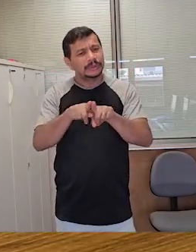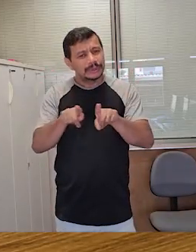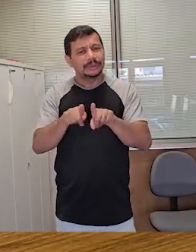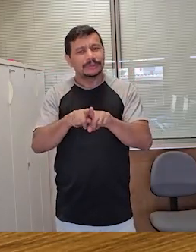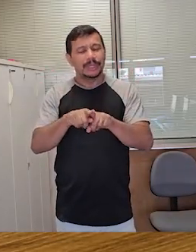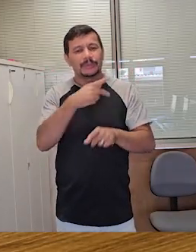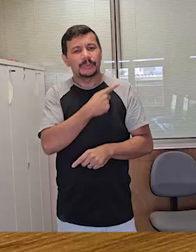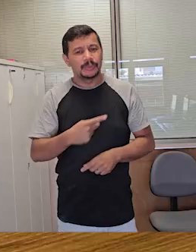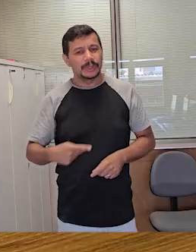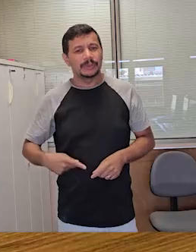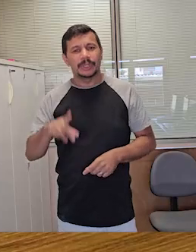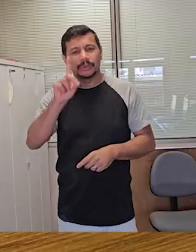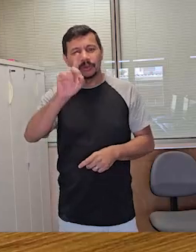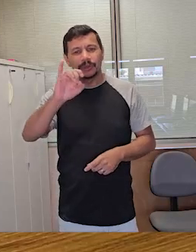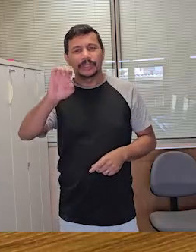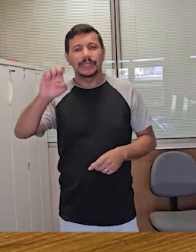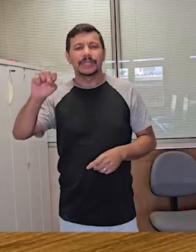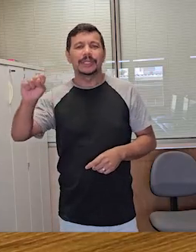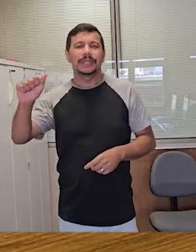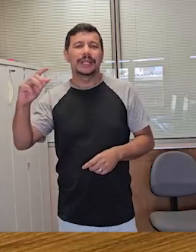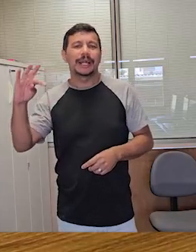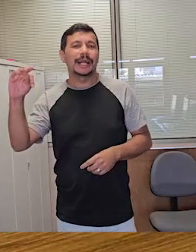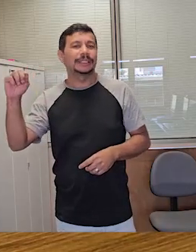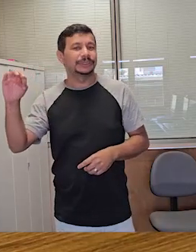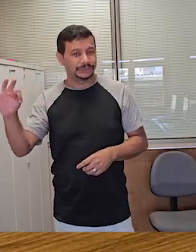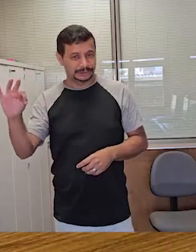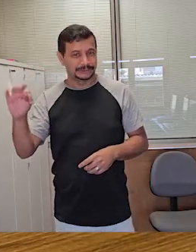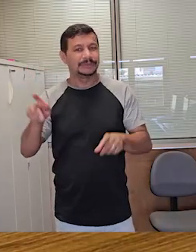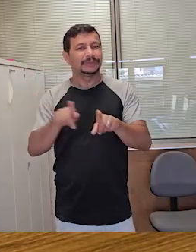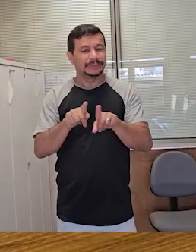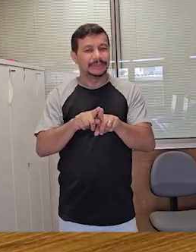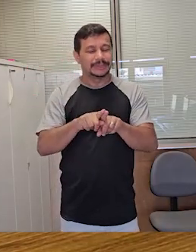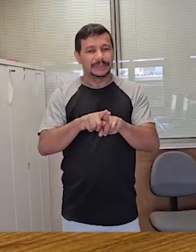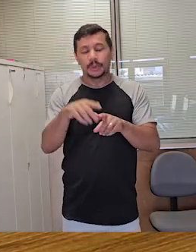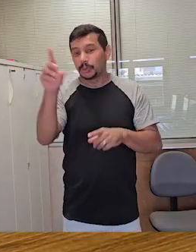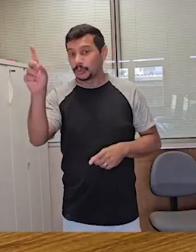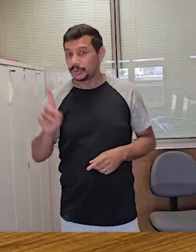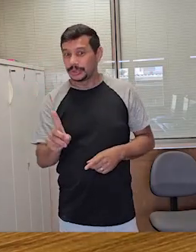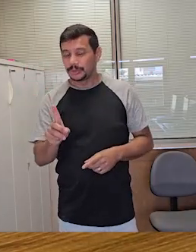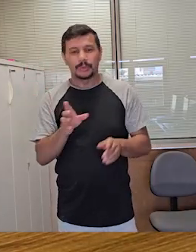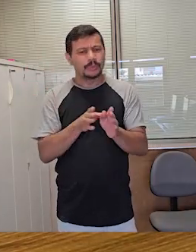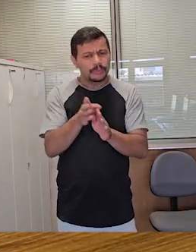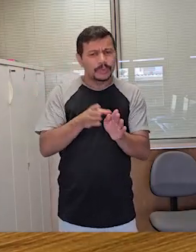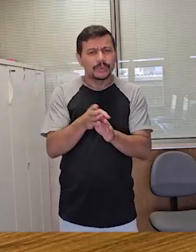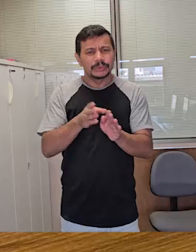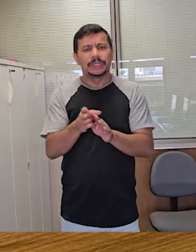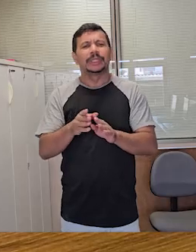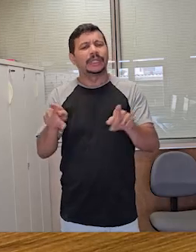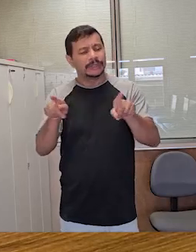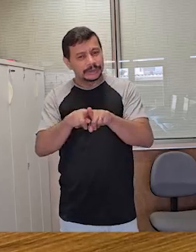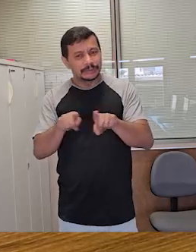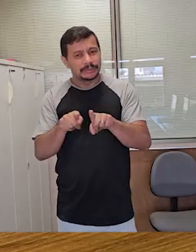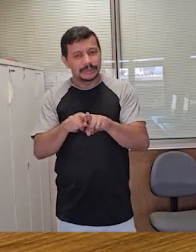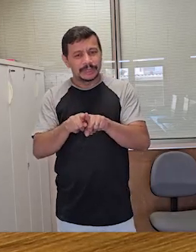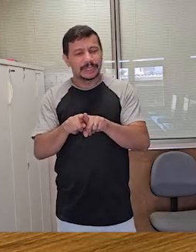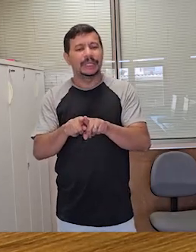presidente do Diesat, hoje se mantém lá na diretoria do Diesat. Também conselheiro, muito atuante na